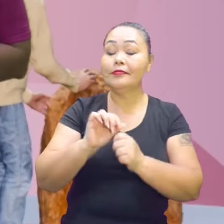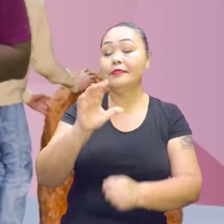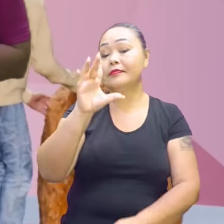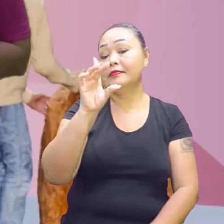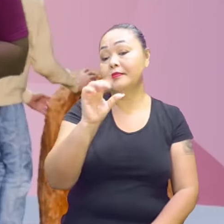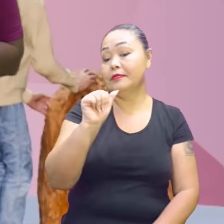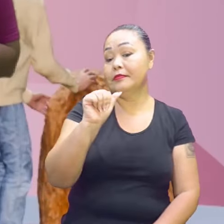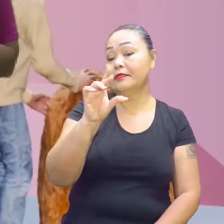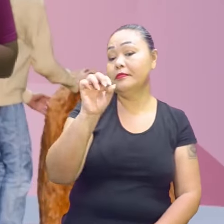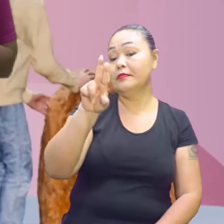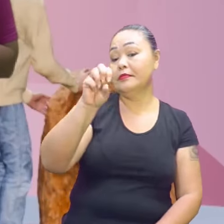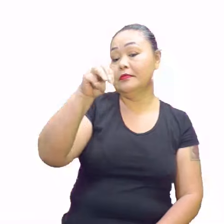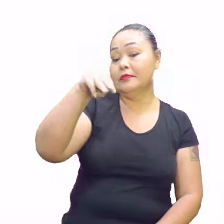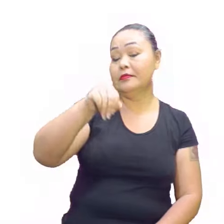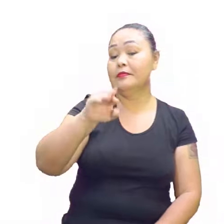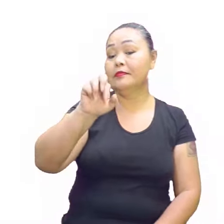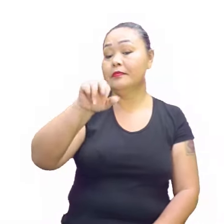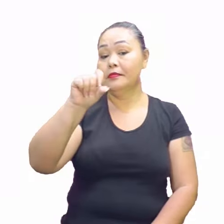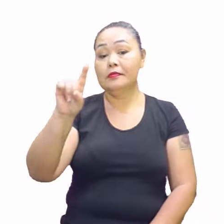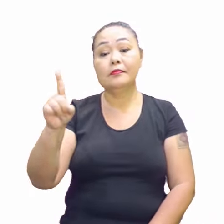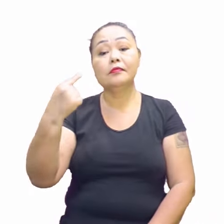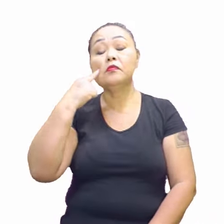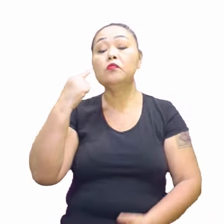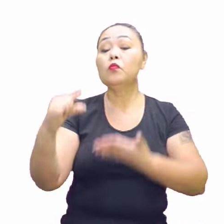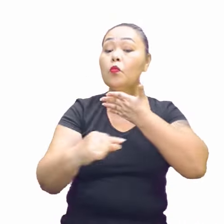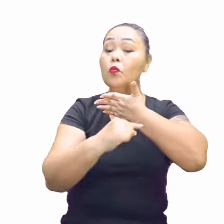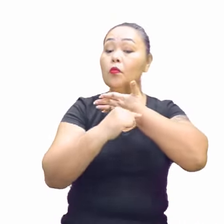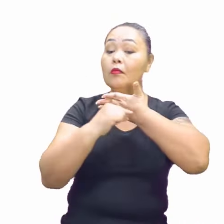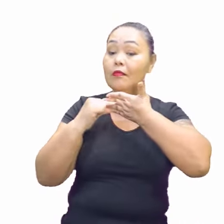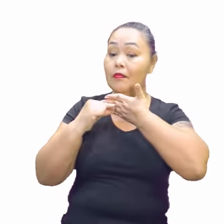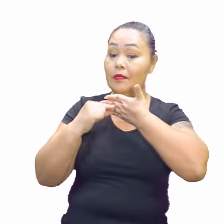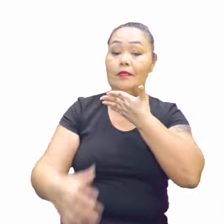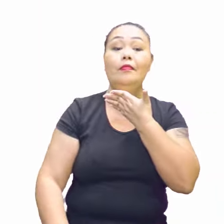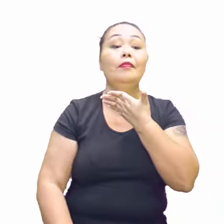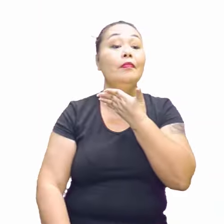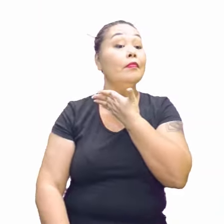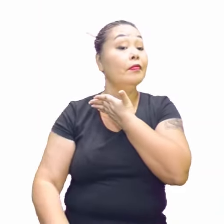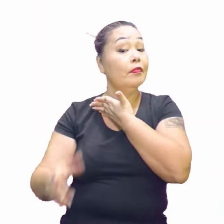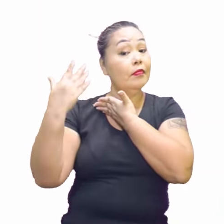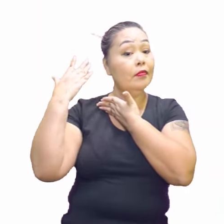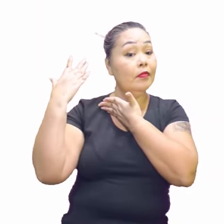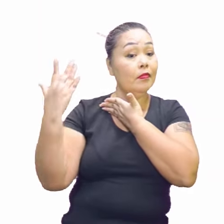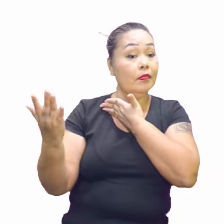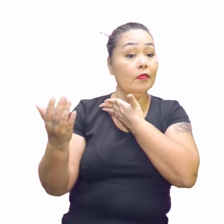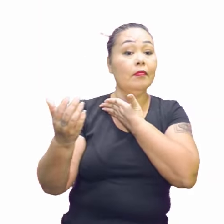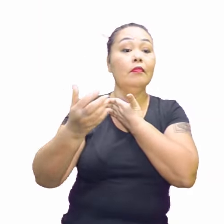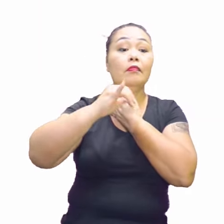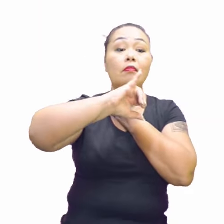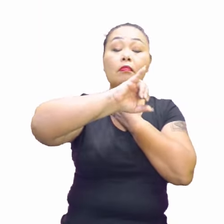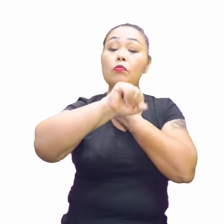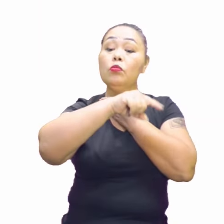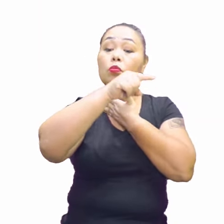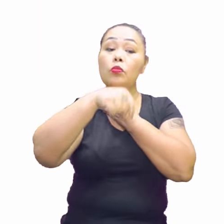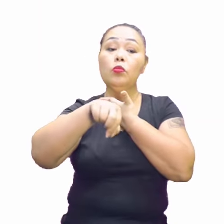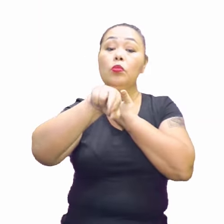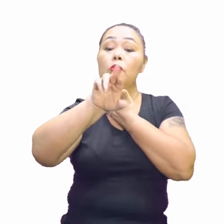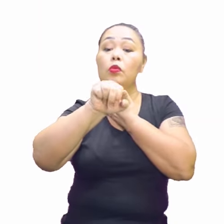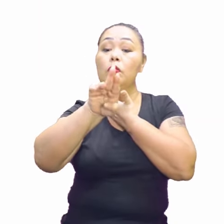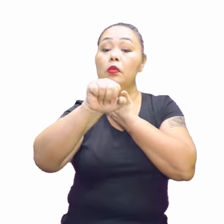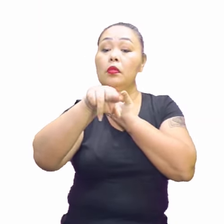Adoniran Barbosa. Vamos lá sobre o autor. João Rubinato